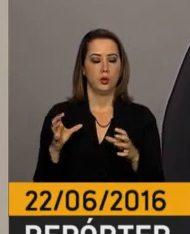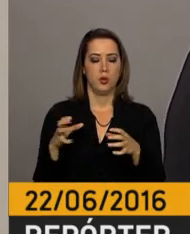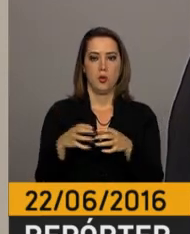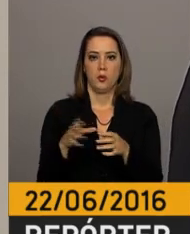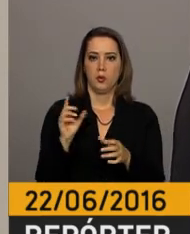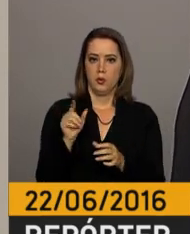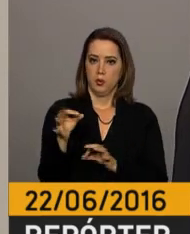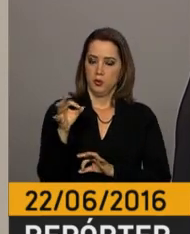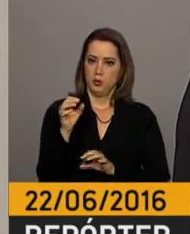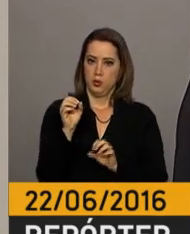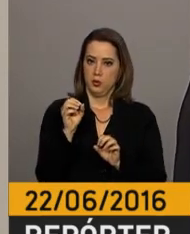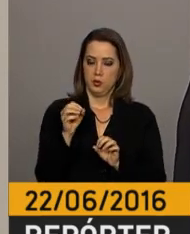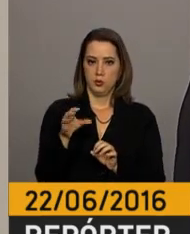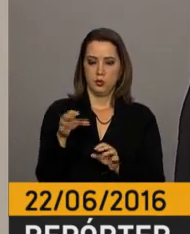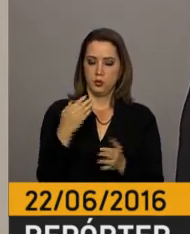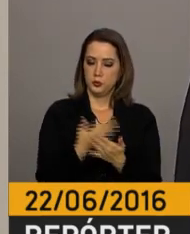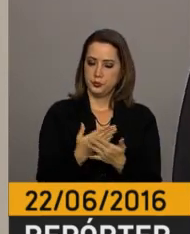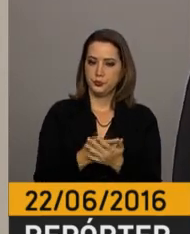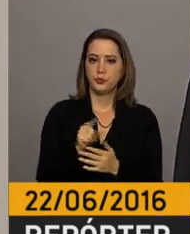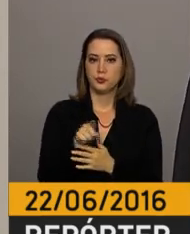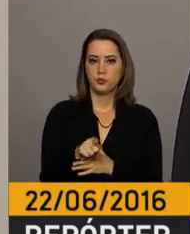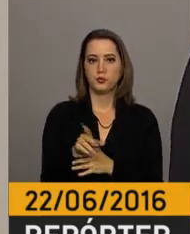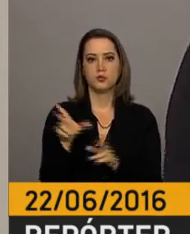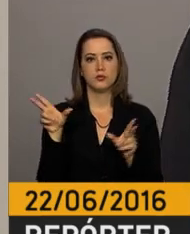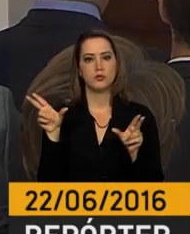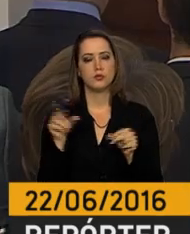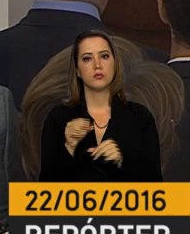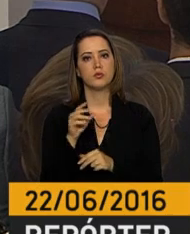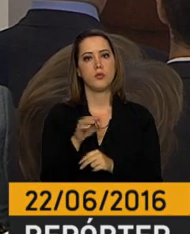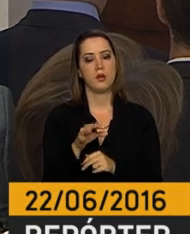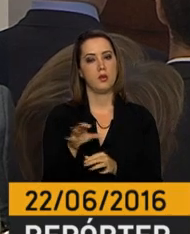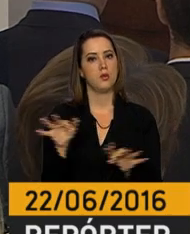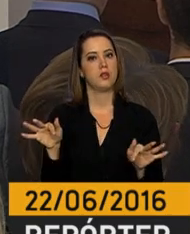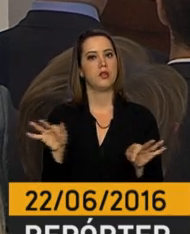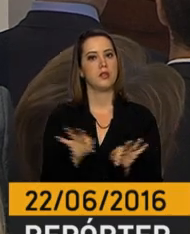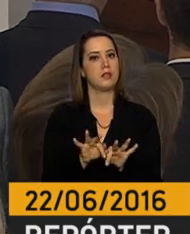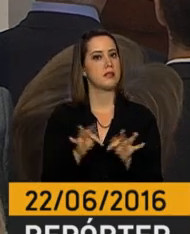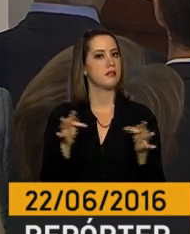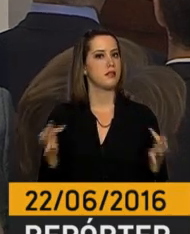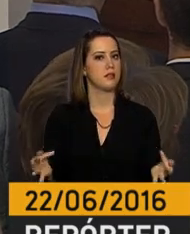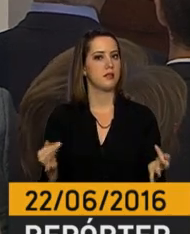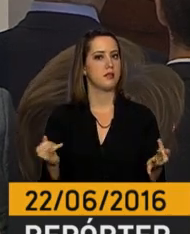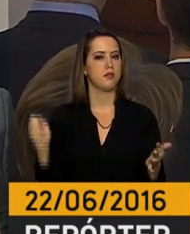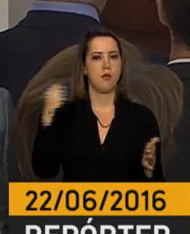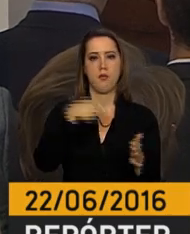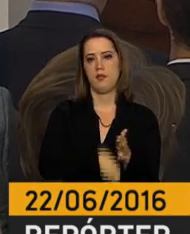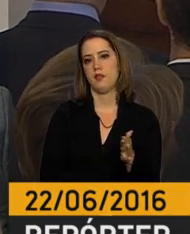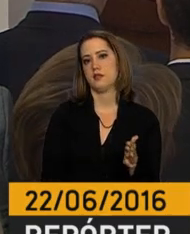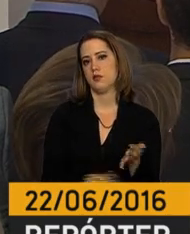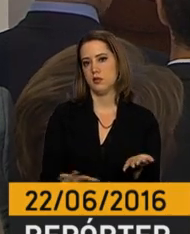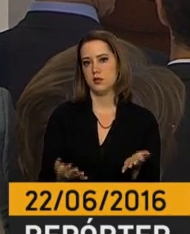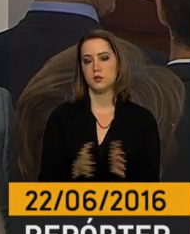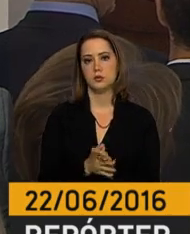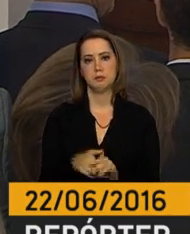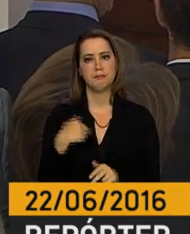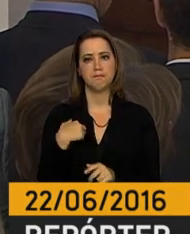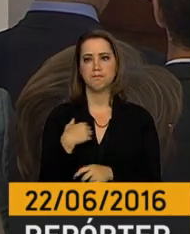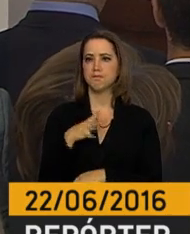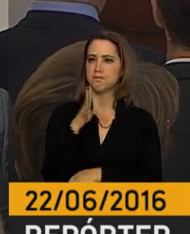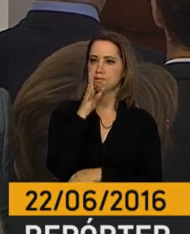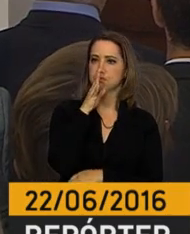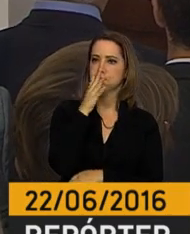trabalha muito tempo que é da simplificação tributária e logo me encantei com as suas